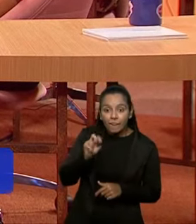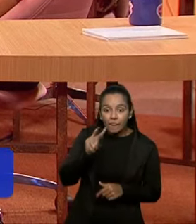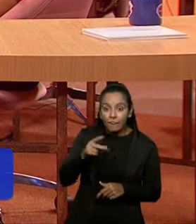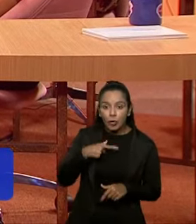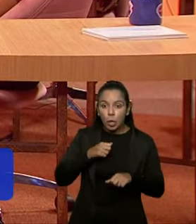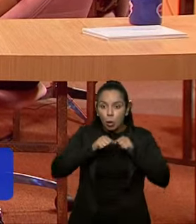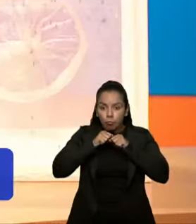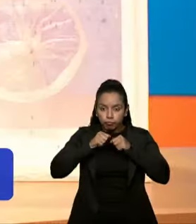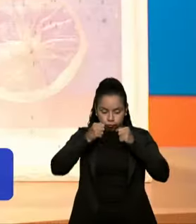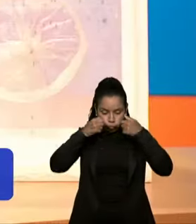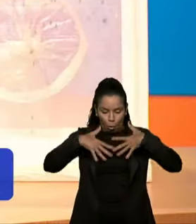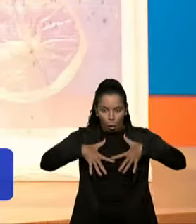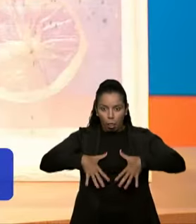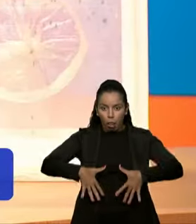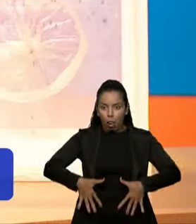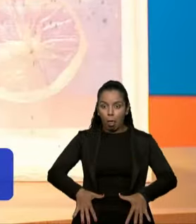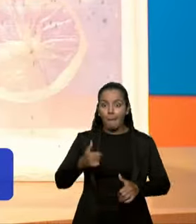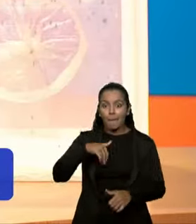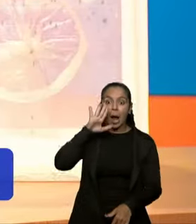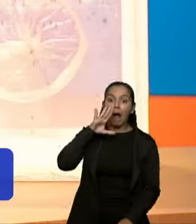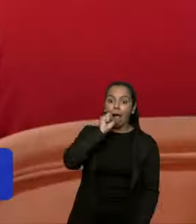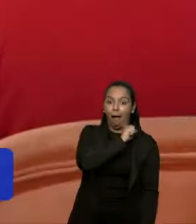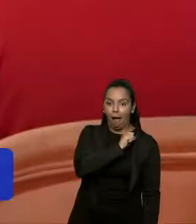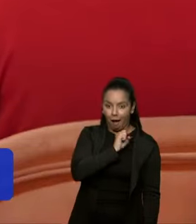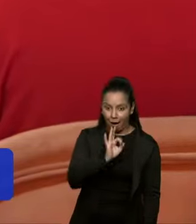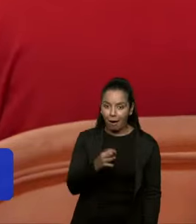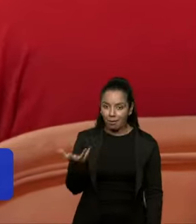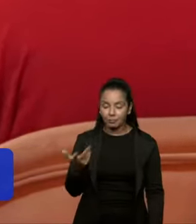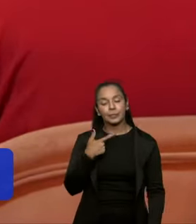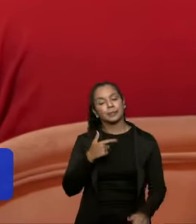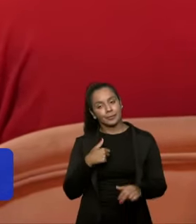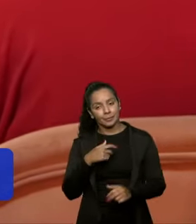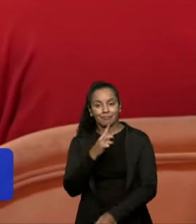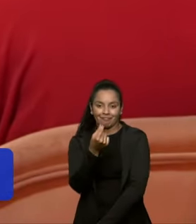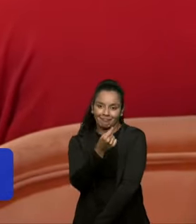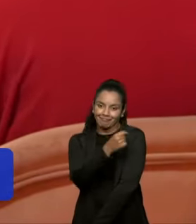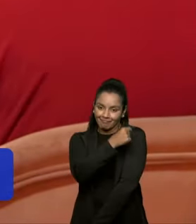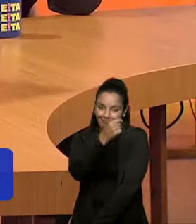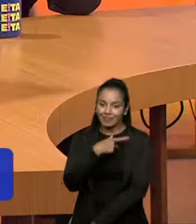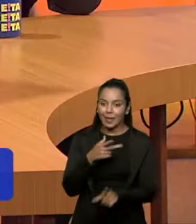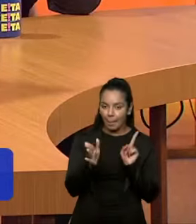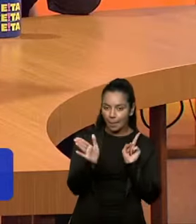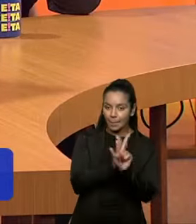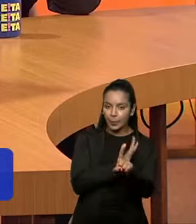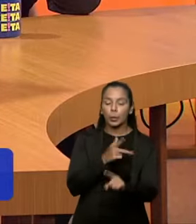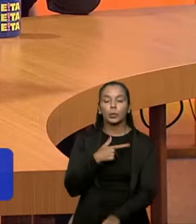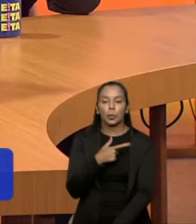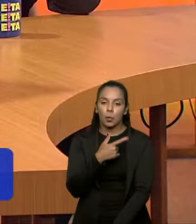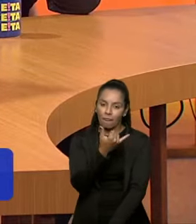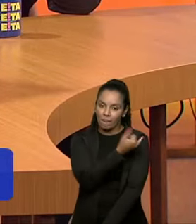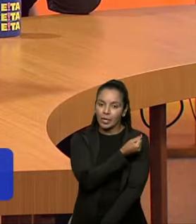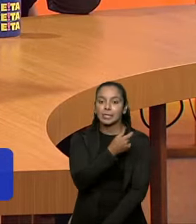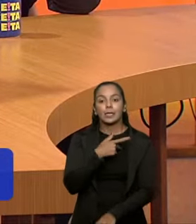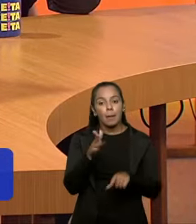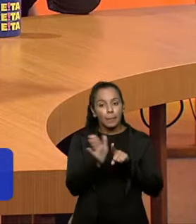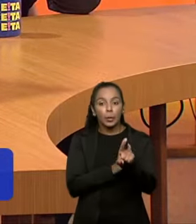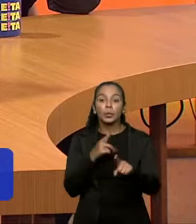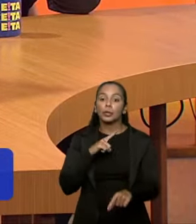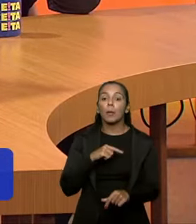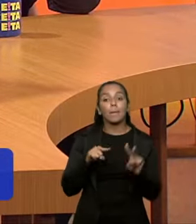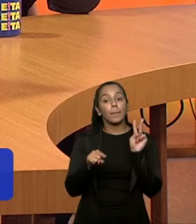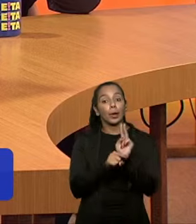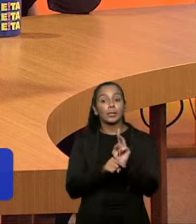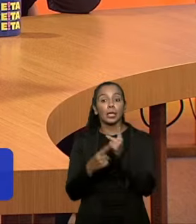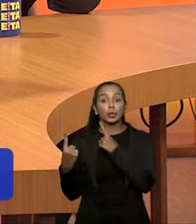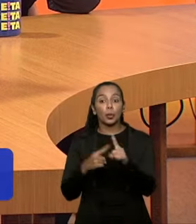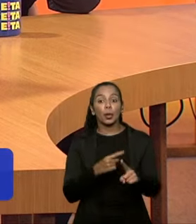rápido para o lugar de replicação dele. Né? Tá. E aí a vacina, como você perguntou, ela sim, ela protege contra os quatro tipos. E